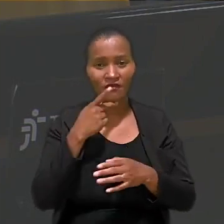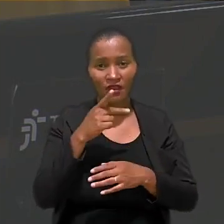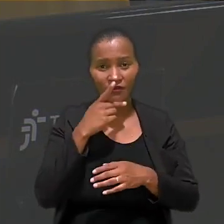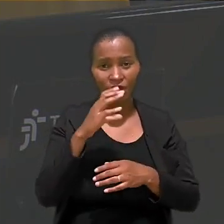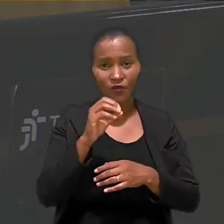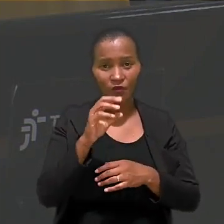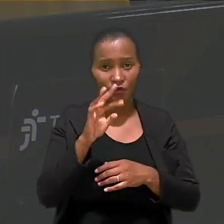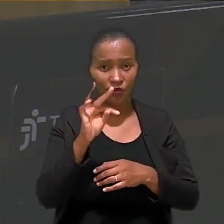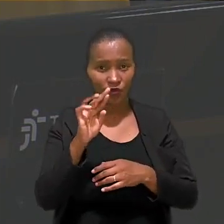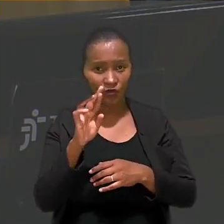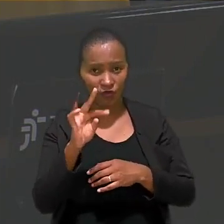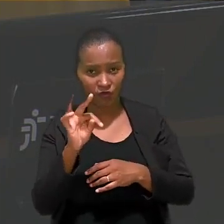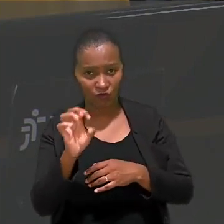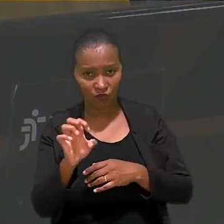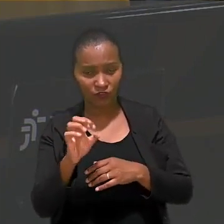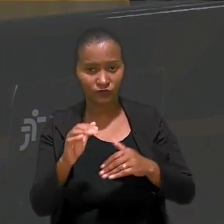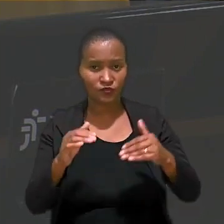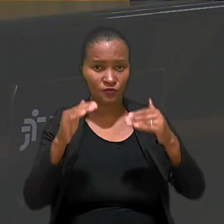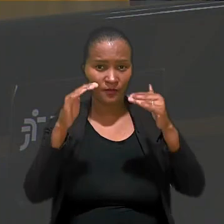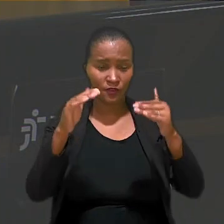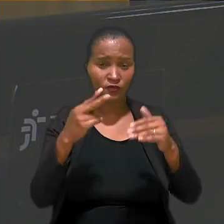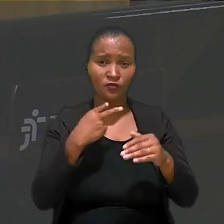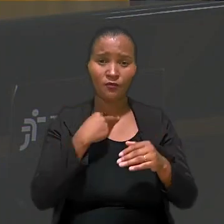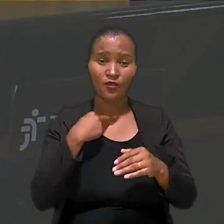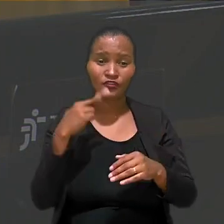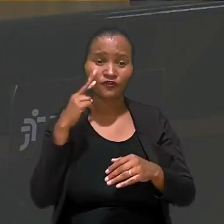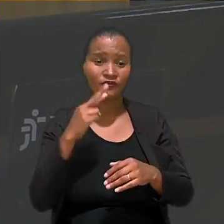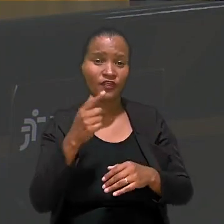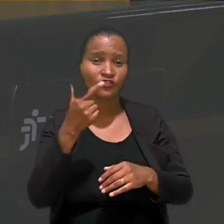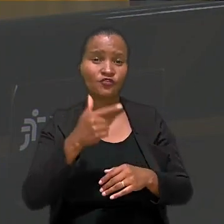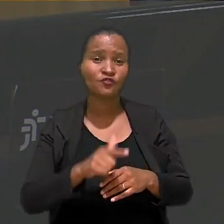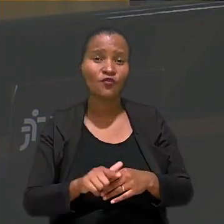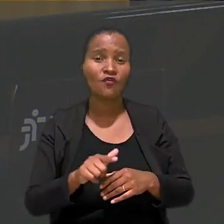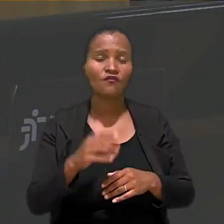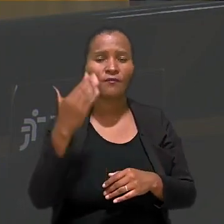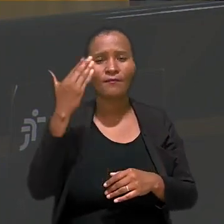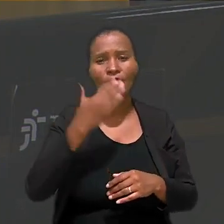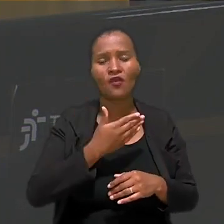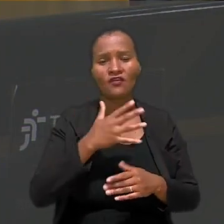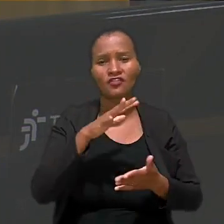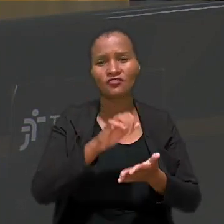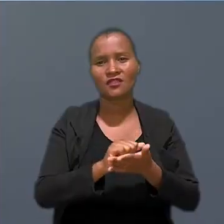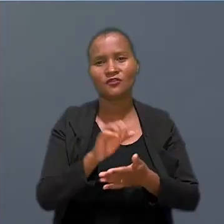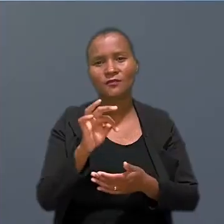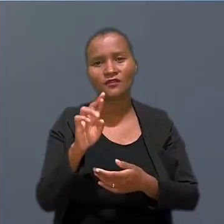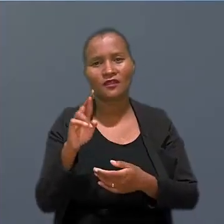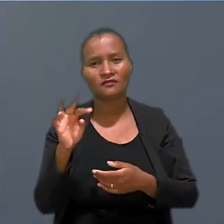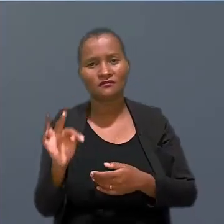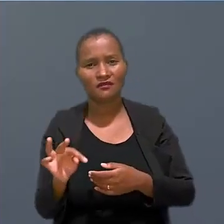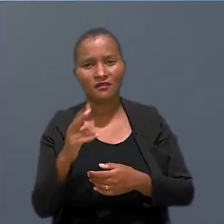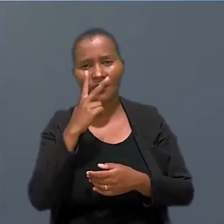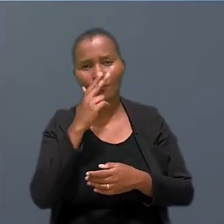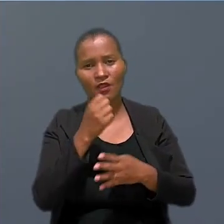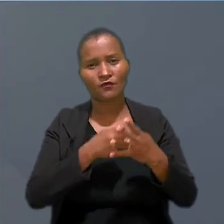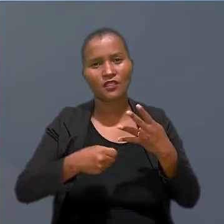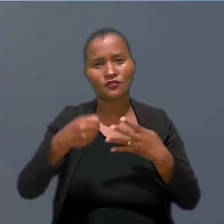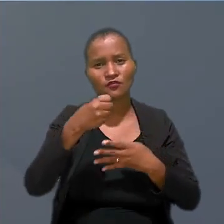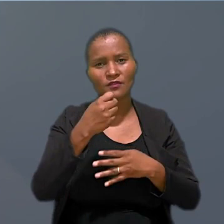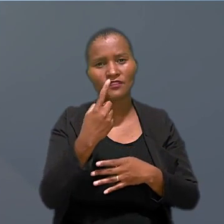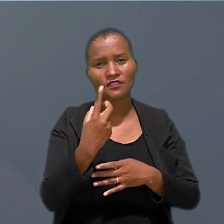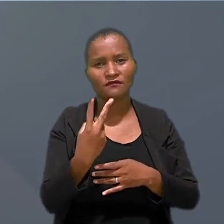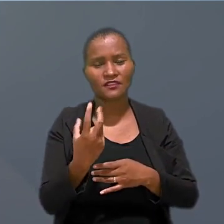a Corte Superior Trabalhista não pode rever fatos e provas registrados pelo TRT, conforme estabelece a